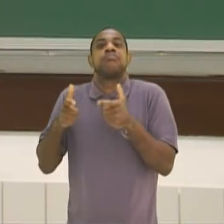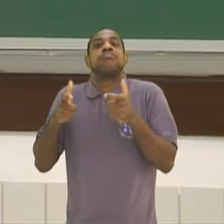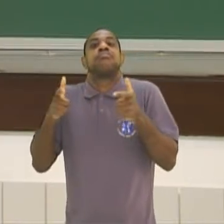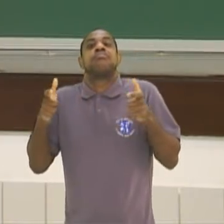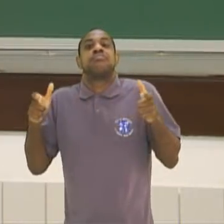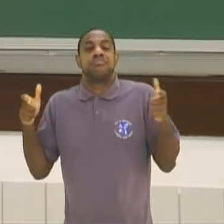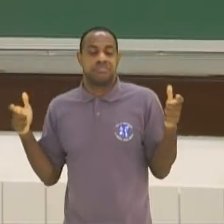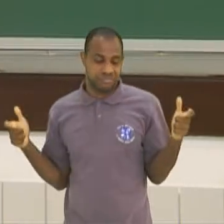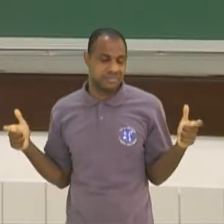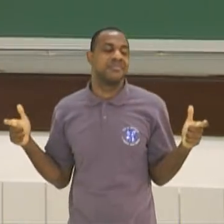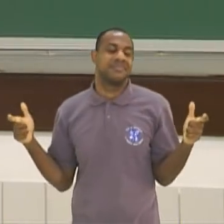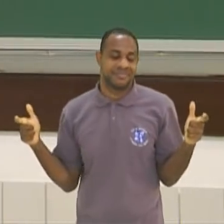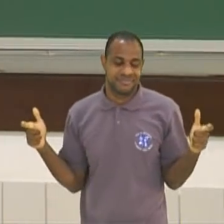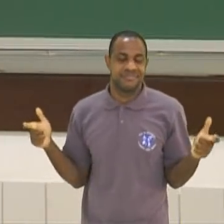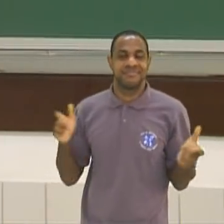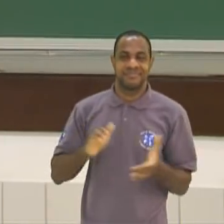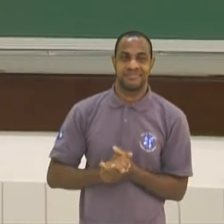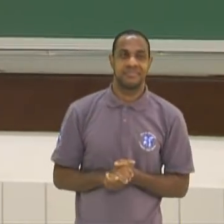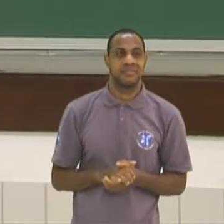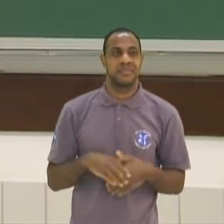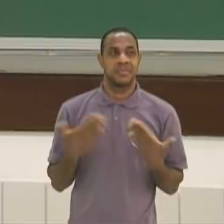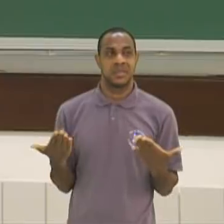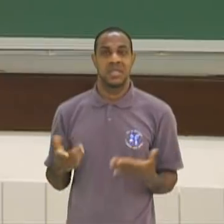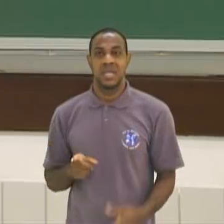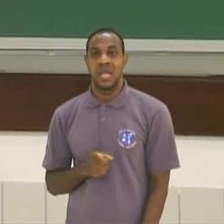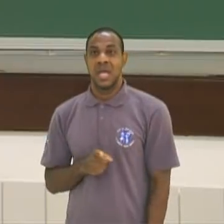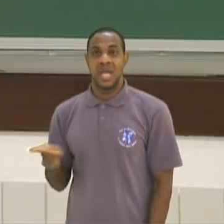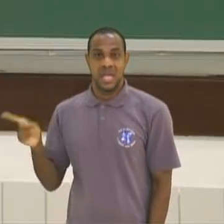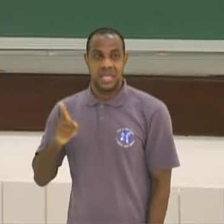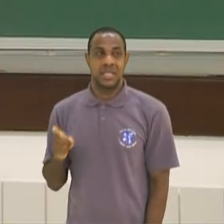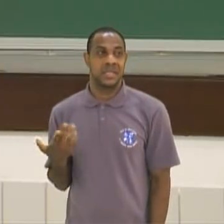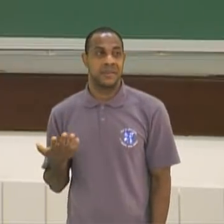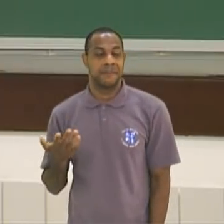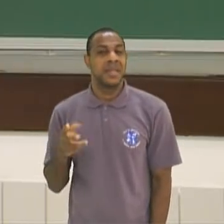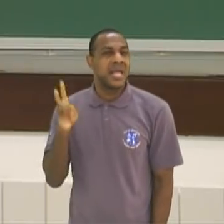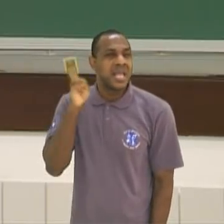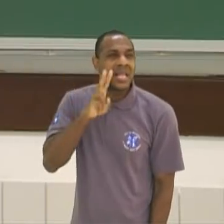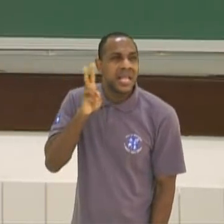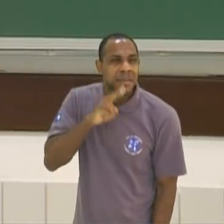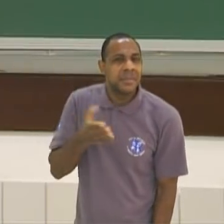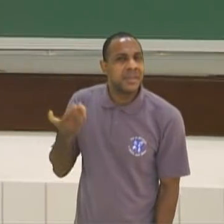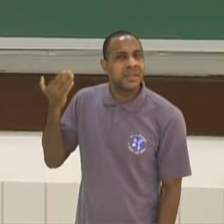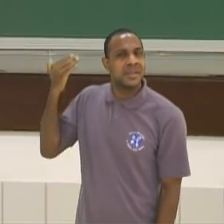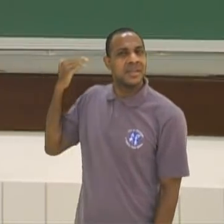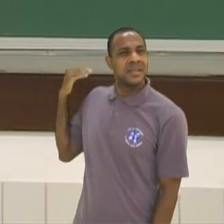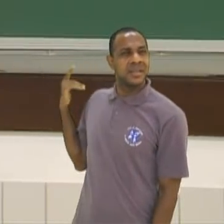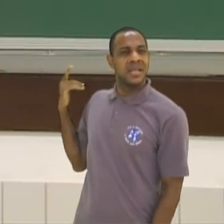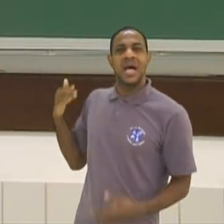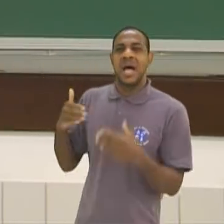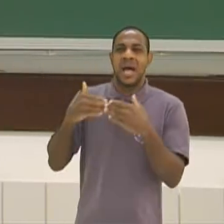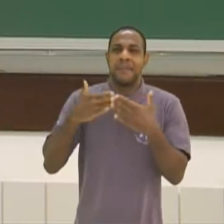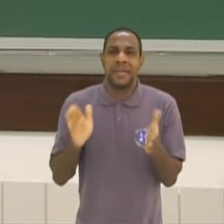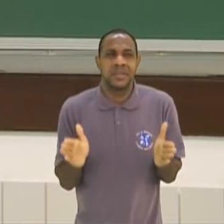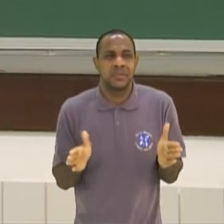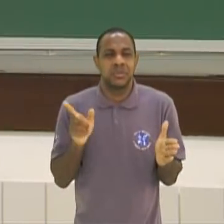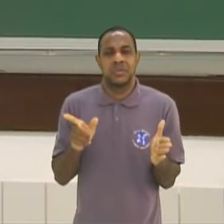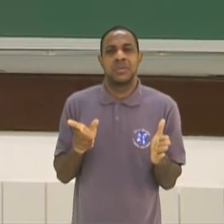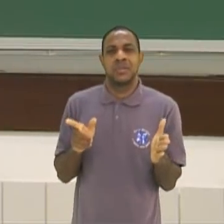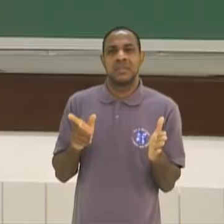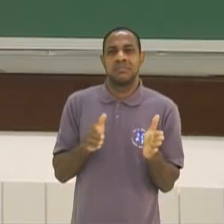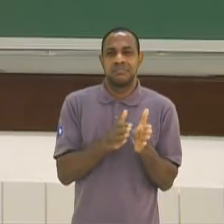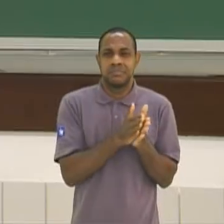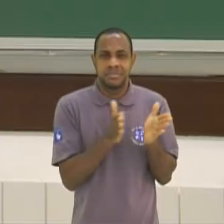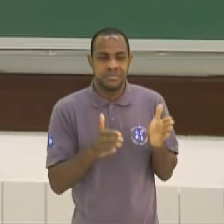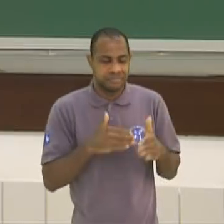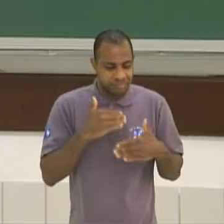popular do regime militar brasileiro. Então ele assume nesse sentido. Lembra do Geisel? A abertura lenta, gradual e